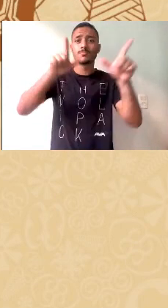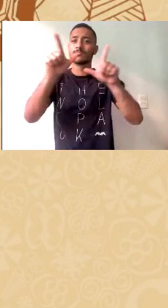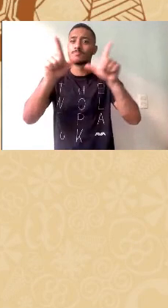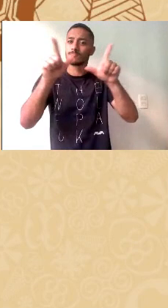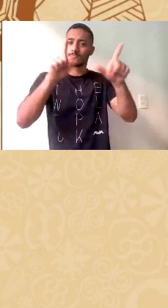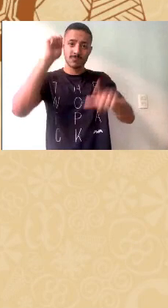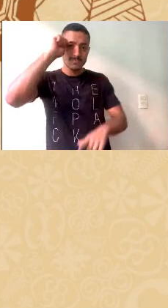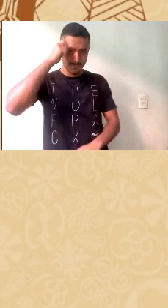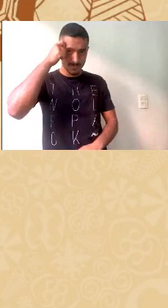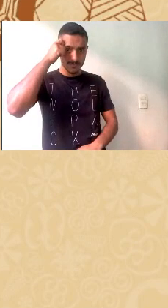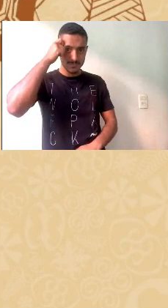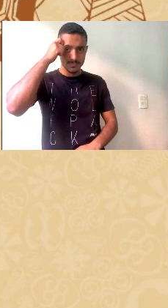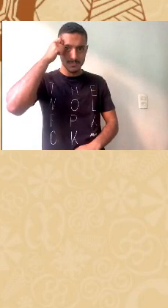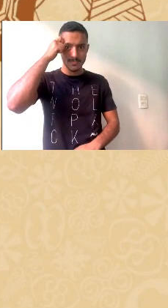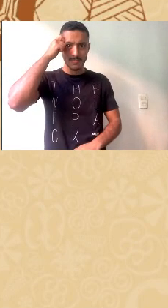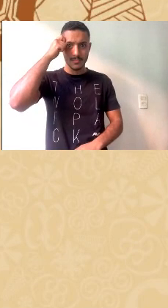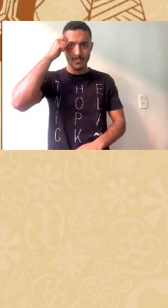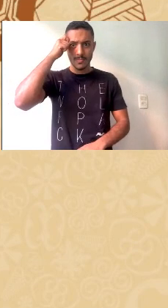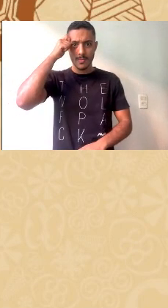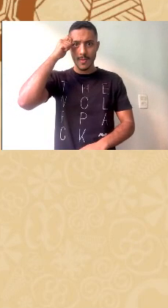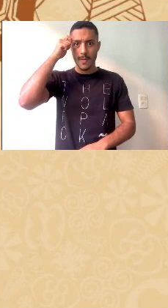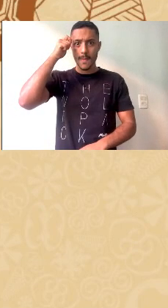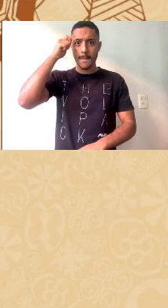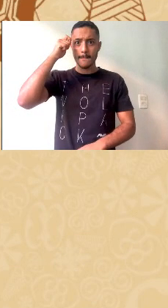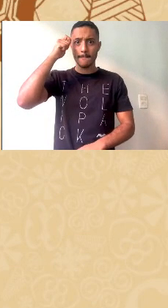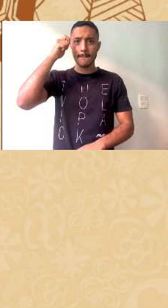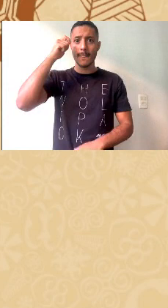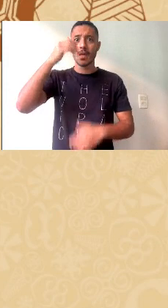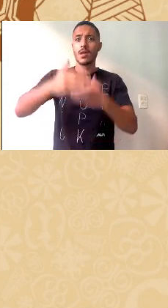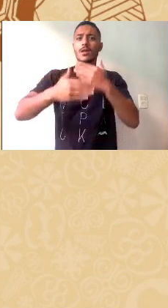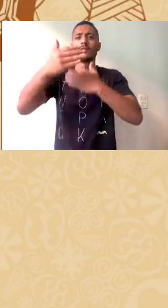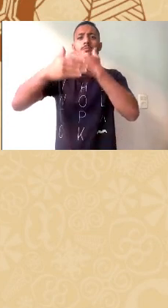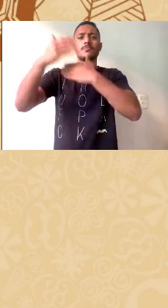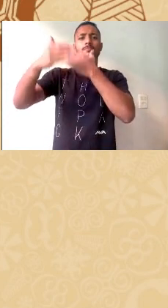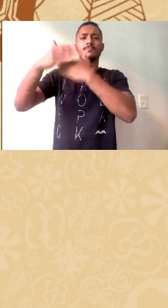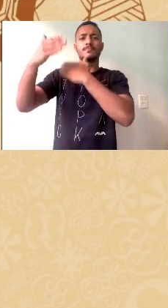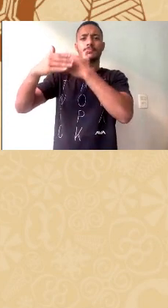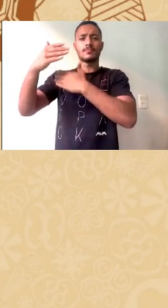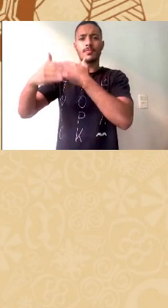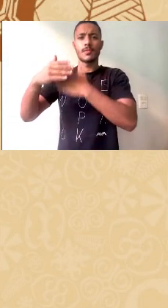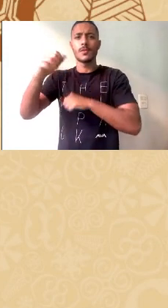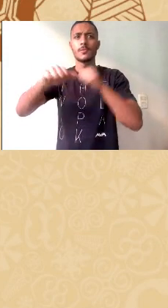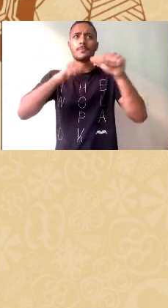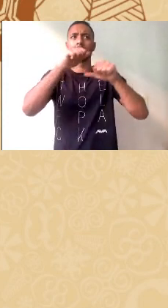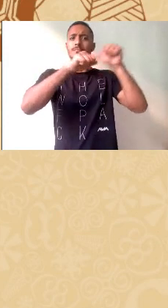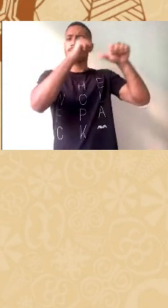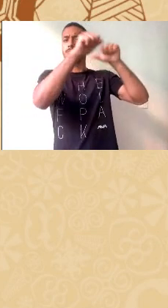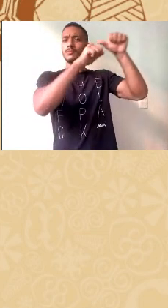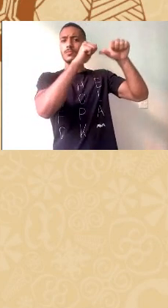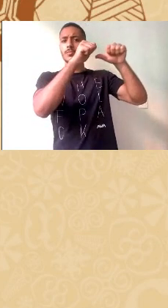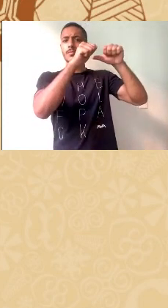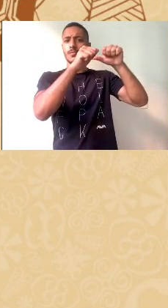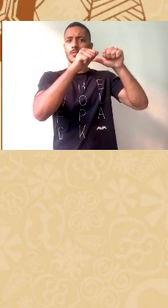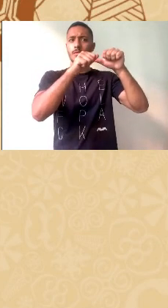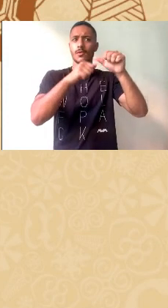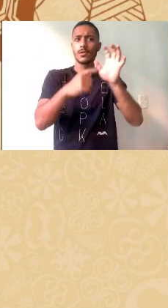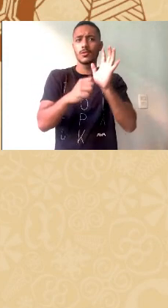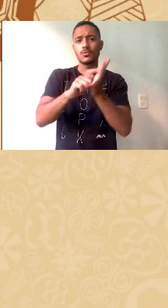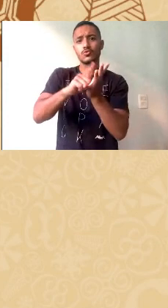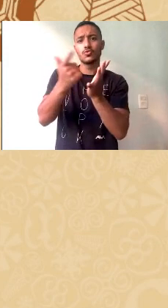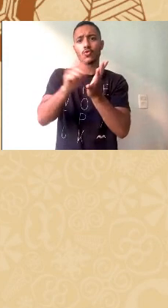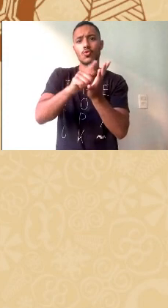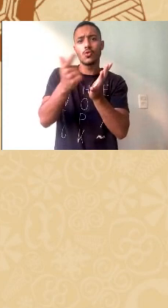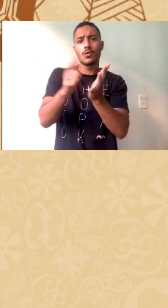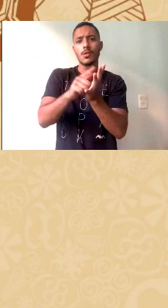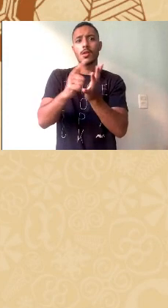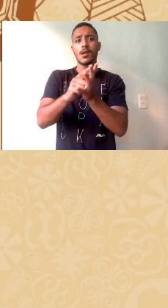movimento abolicionista, mas ela se, a cada etapa ela vai se reconfigurando. Então, que eram jornais publicados por negros e para negros